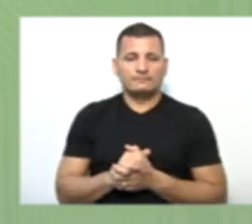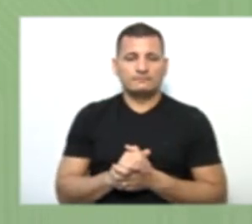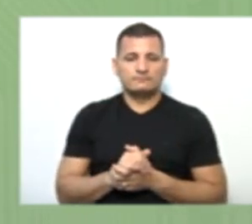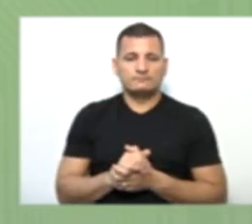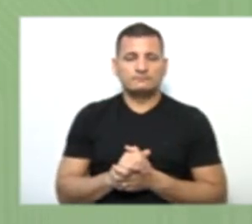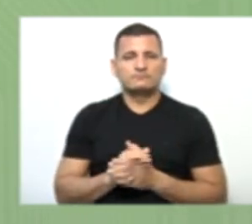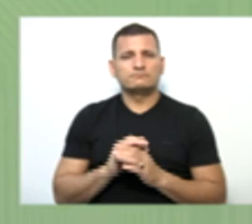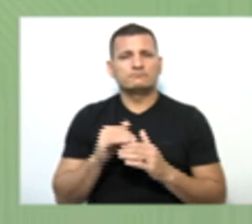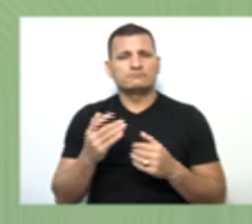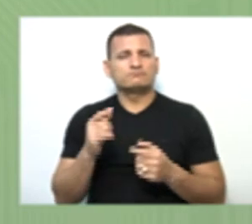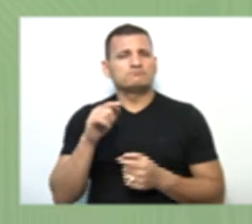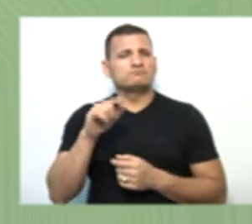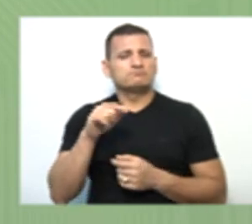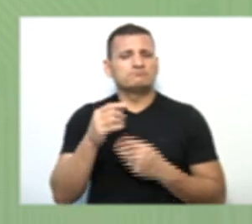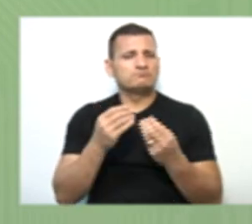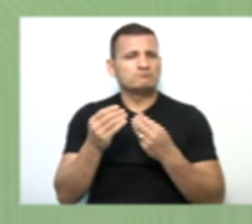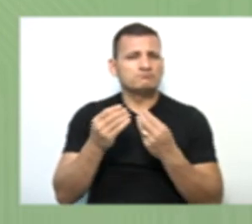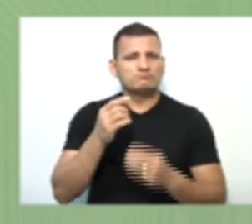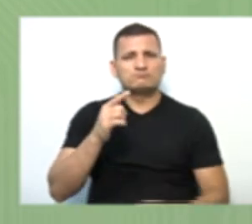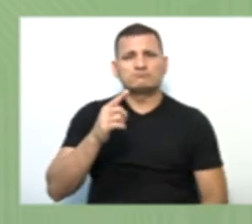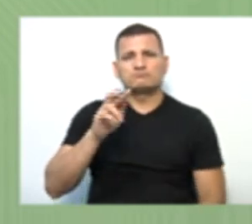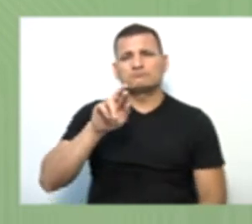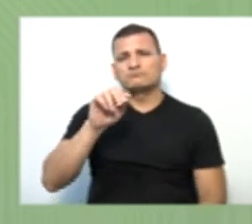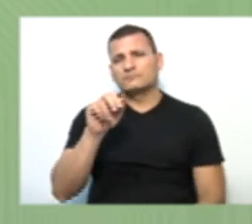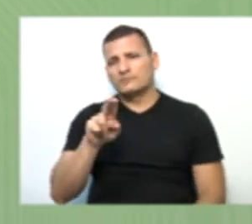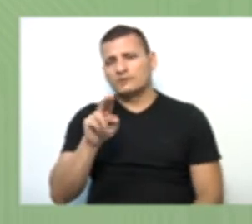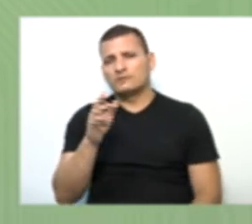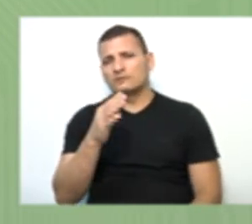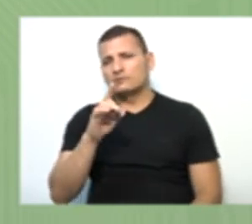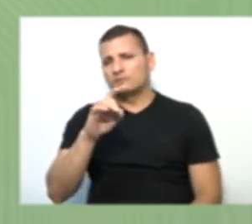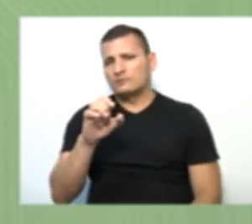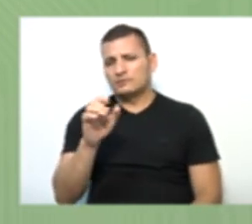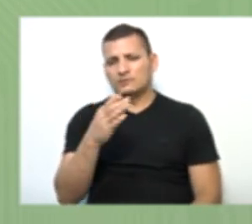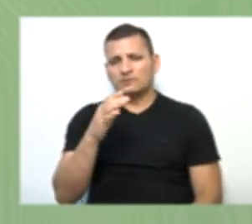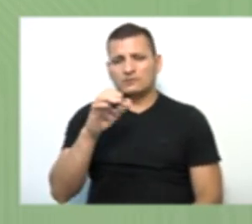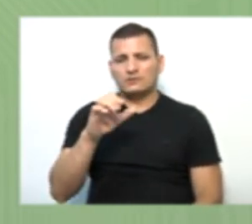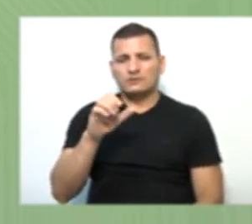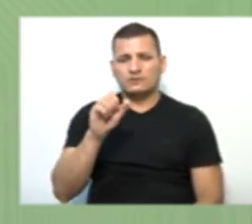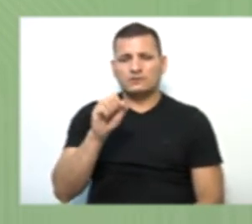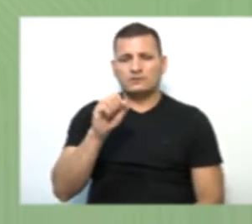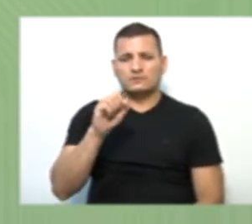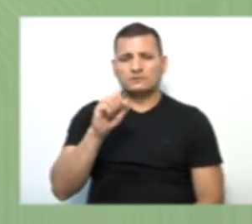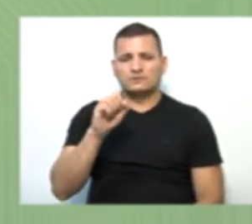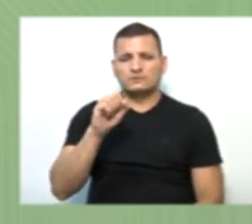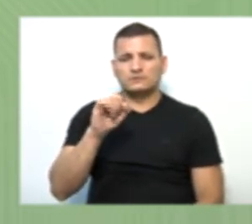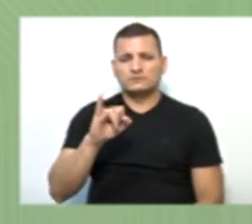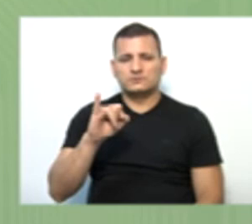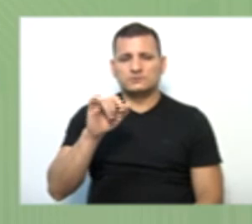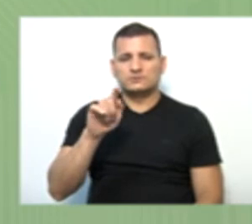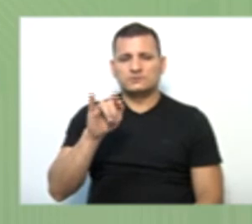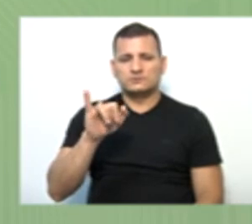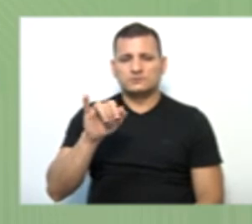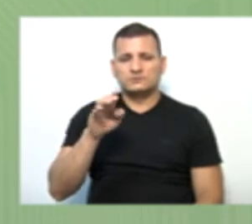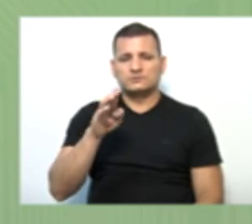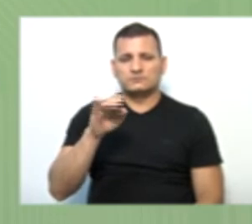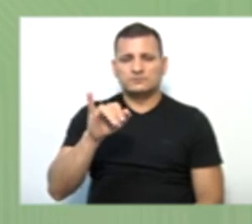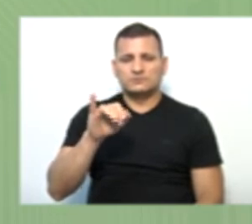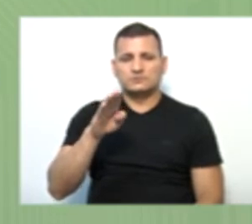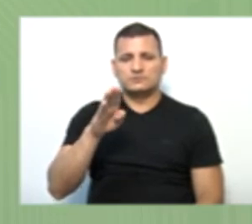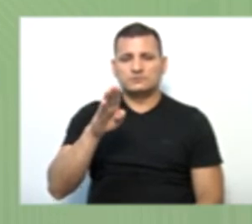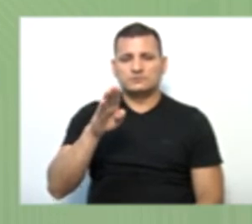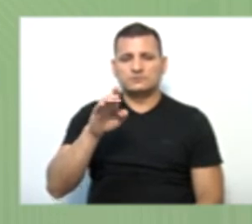Professor, o que é grau de exigibilidade? Grau de exigibilidade. Muito simples.